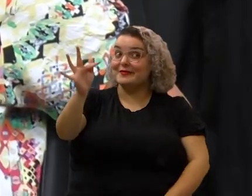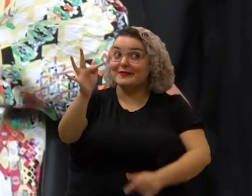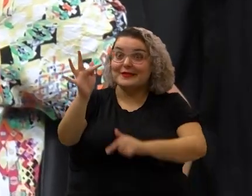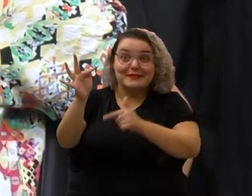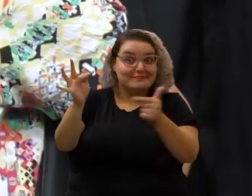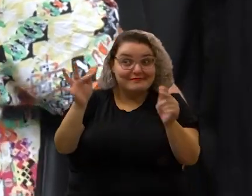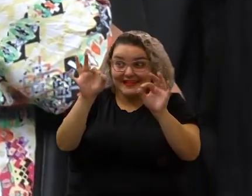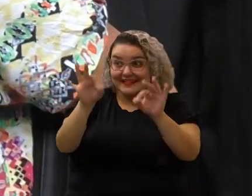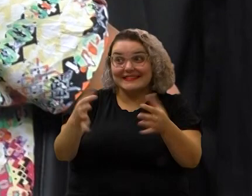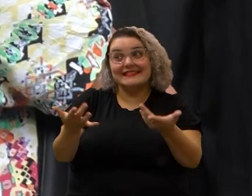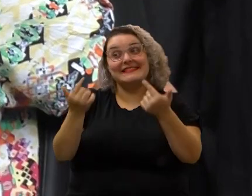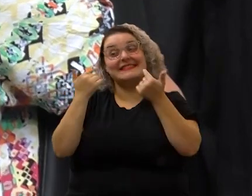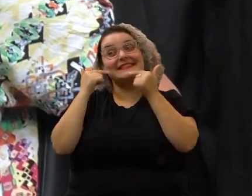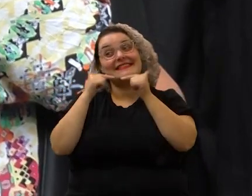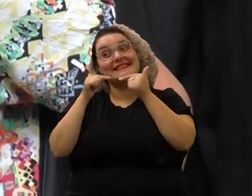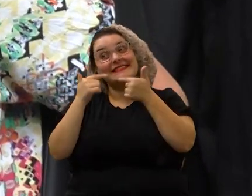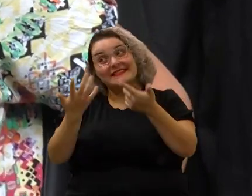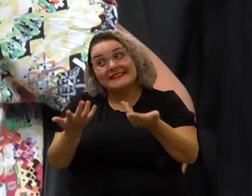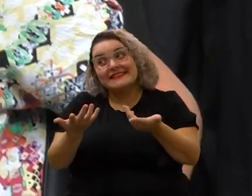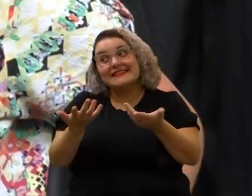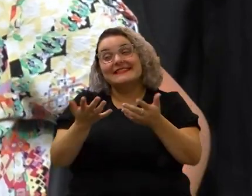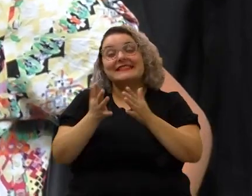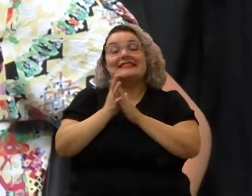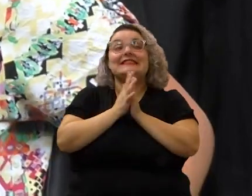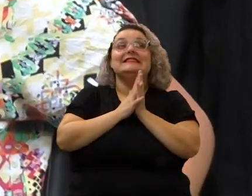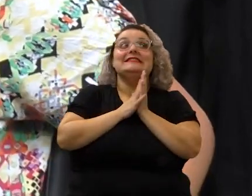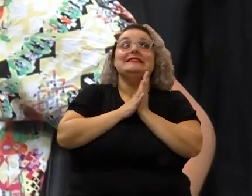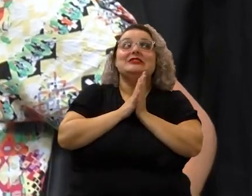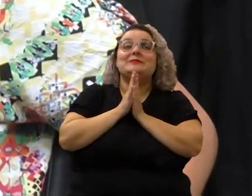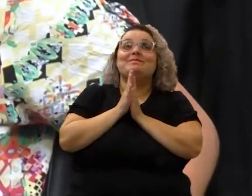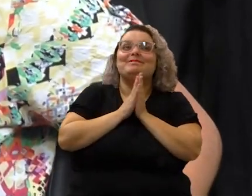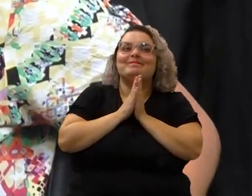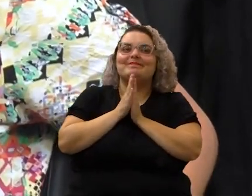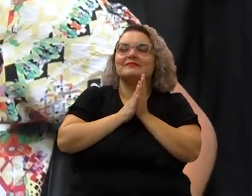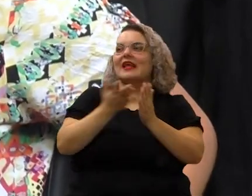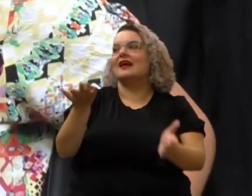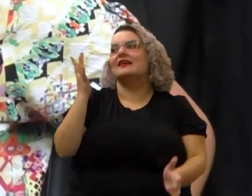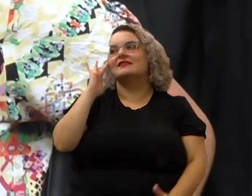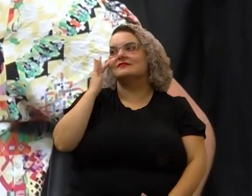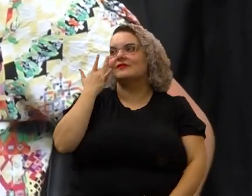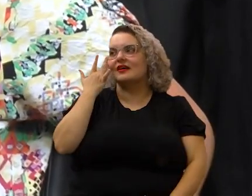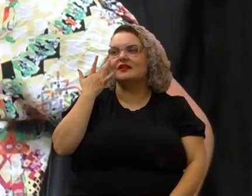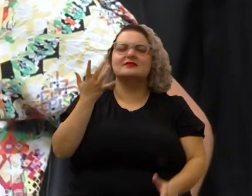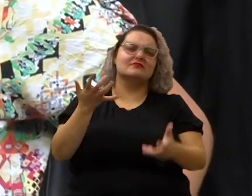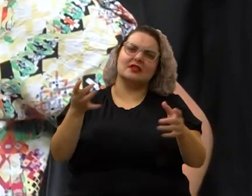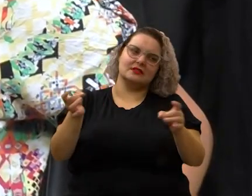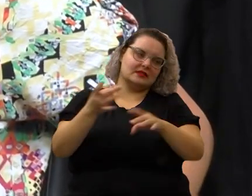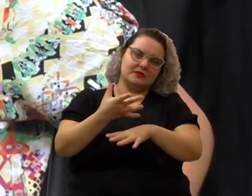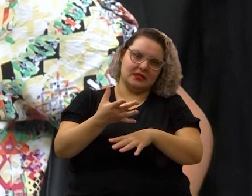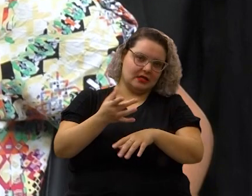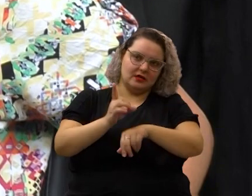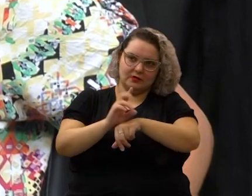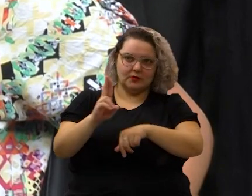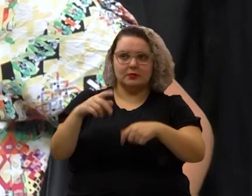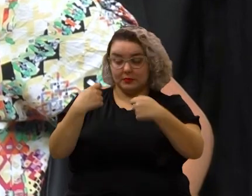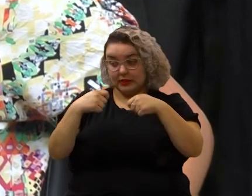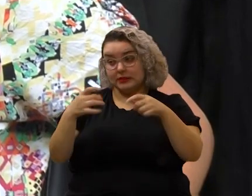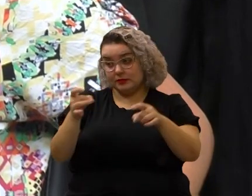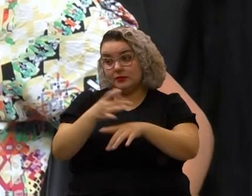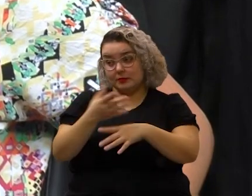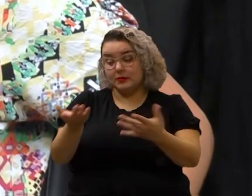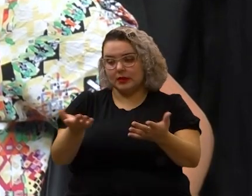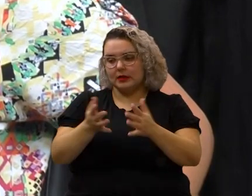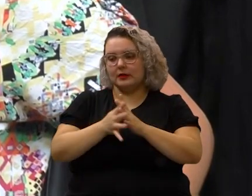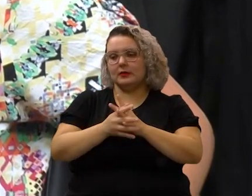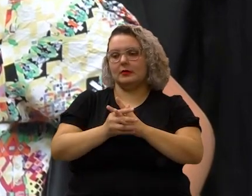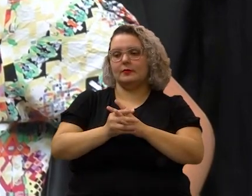Olha, o futuro é tão incerto, né? É tão incerto. Eu acho que eu quero terminar o doutorado, né?